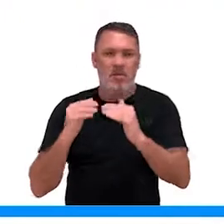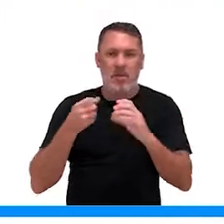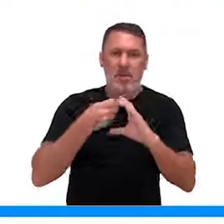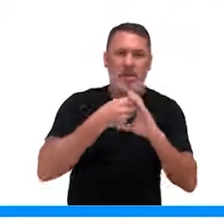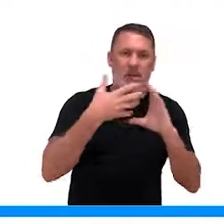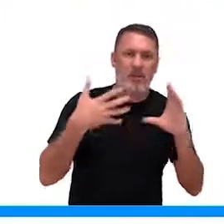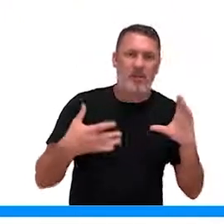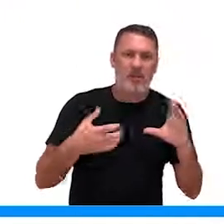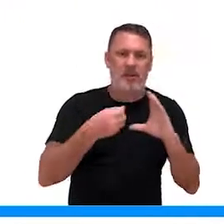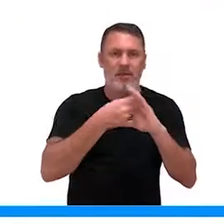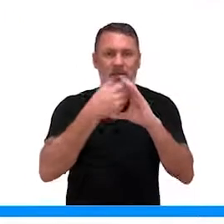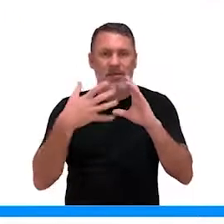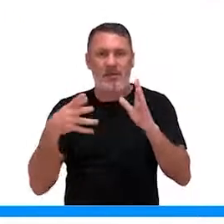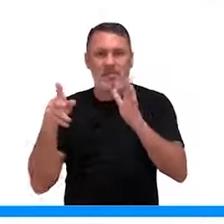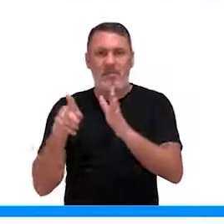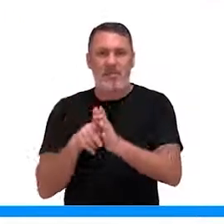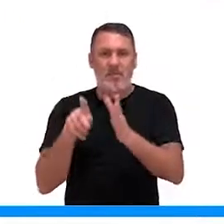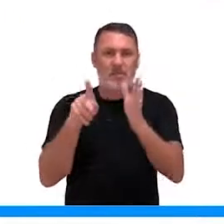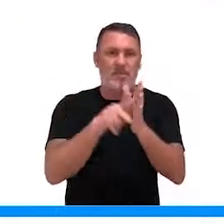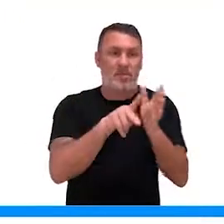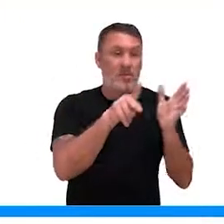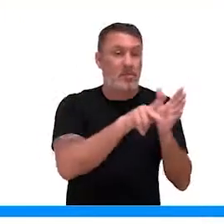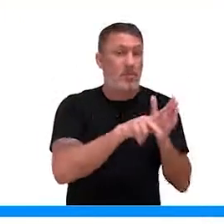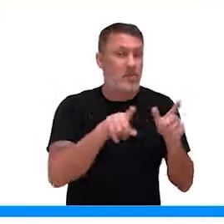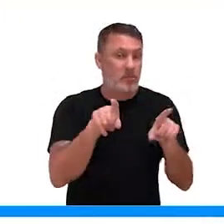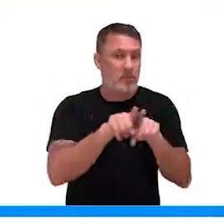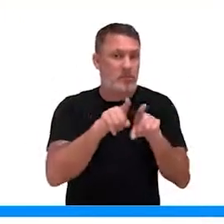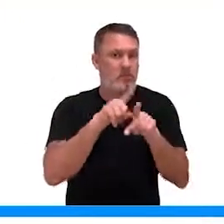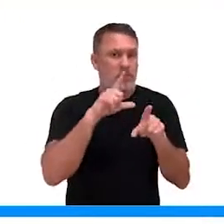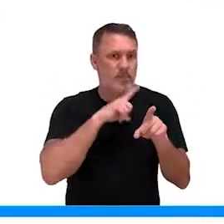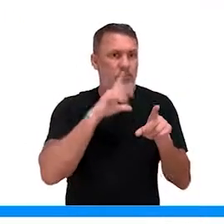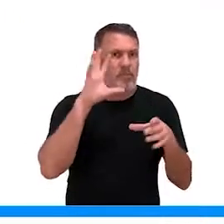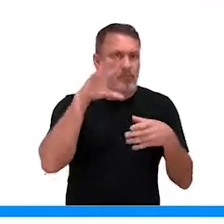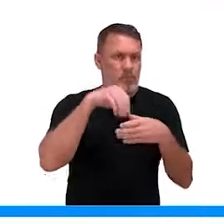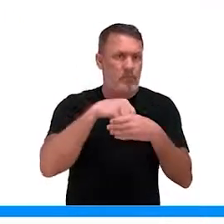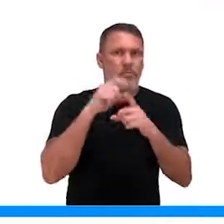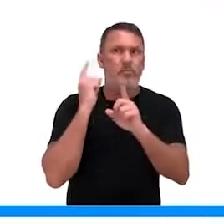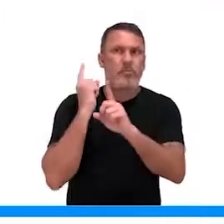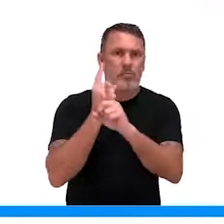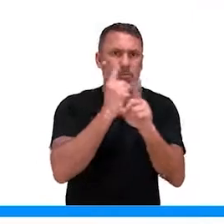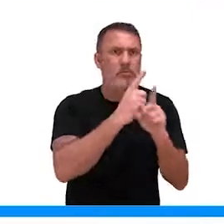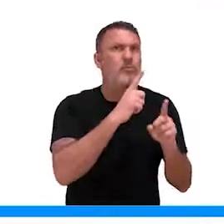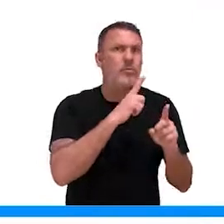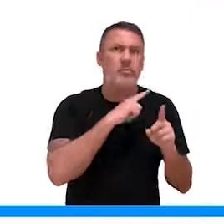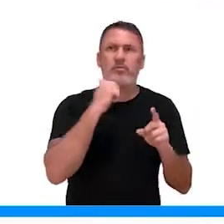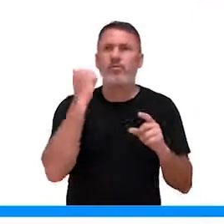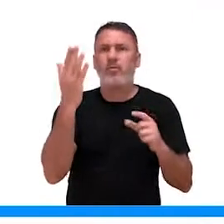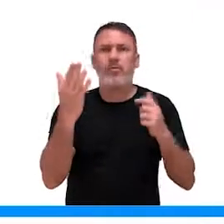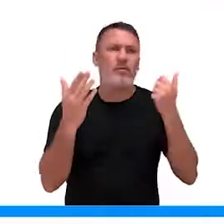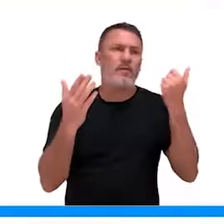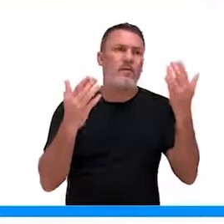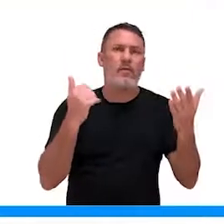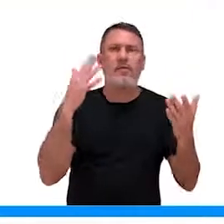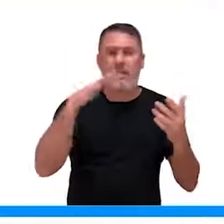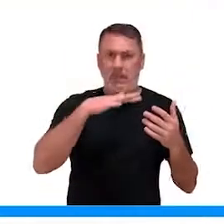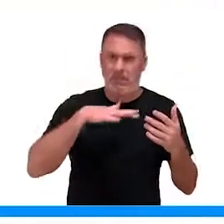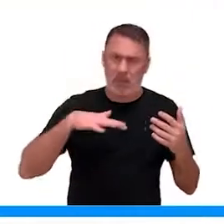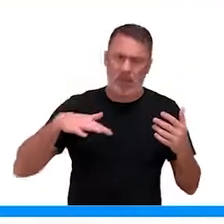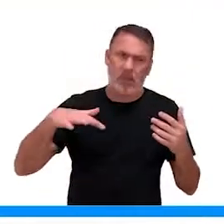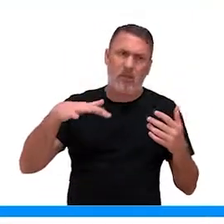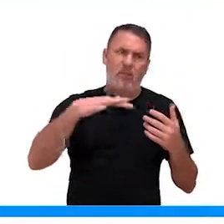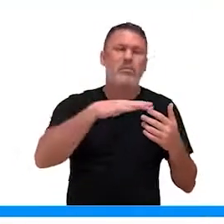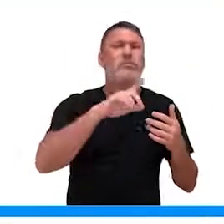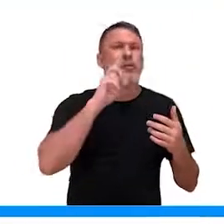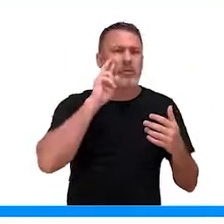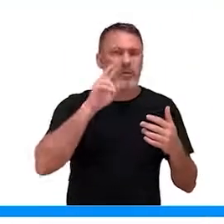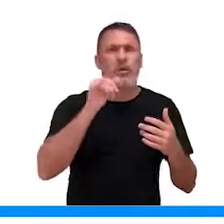características específicas e que talvez sejam encontradas também em outros espaços. Então nós temos